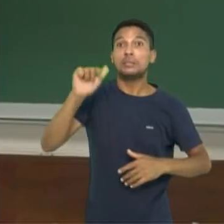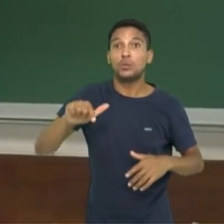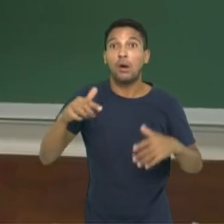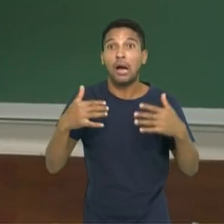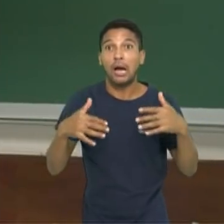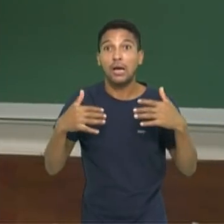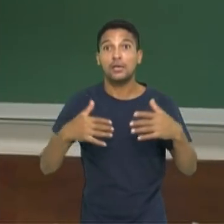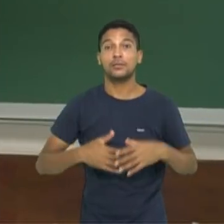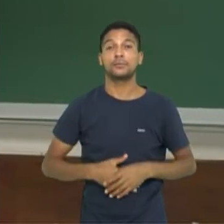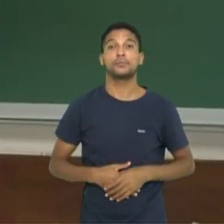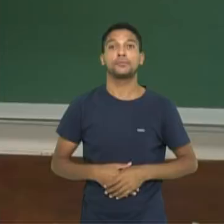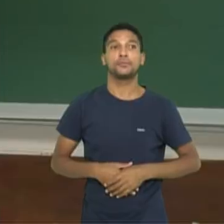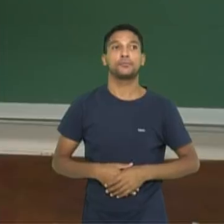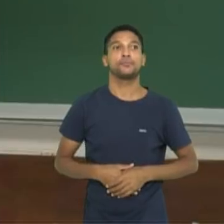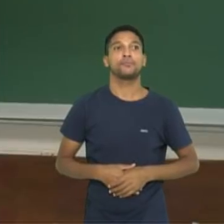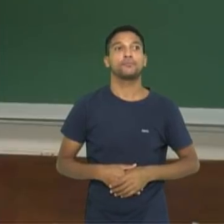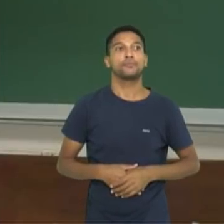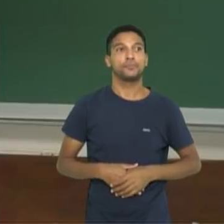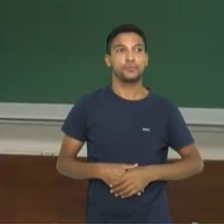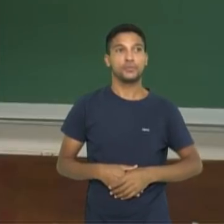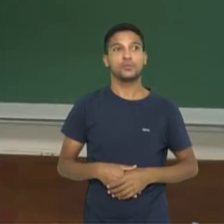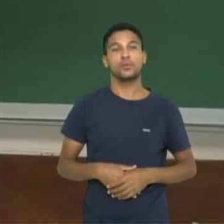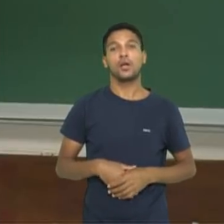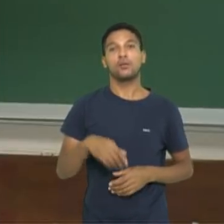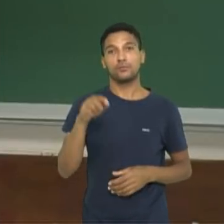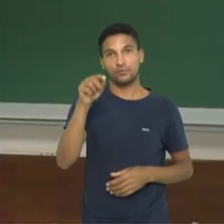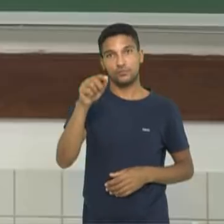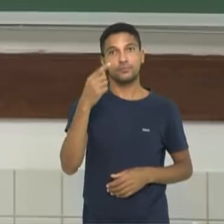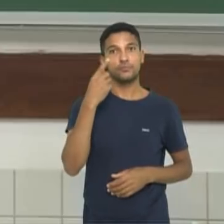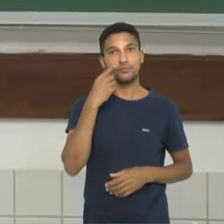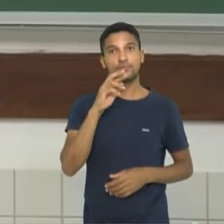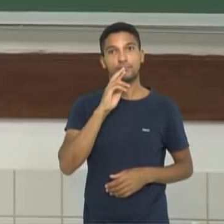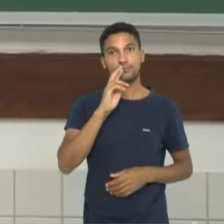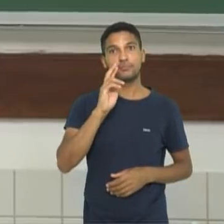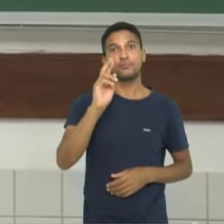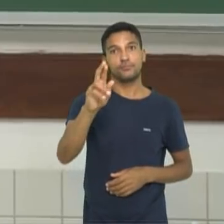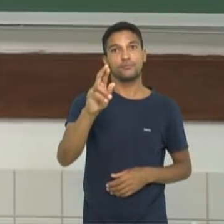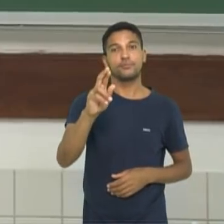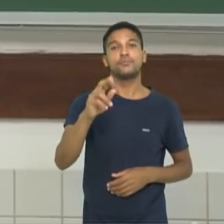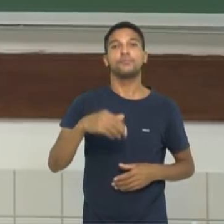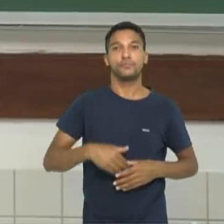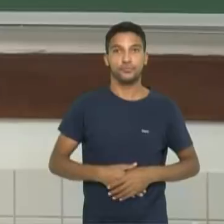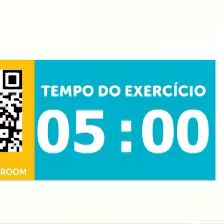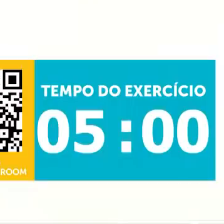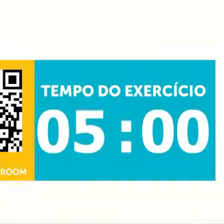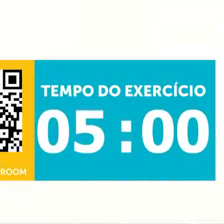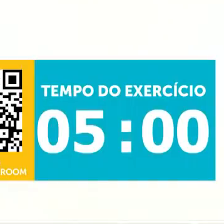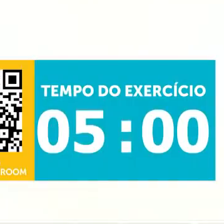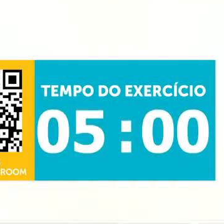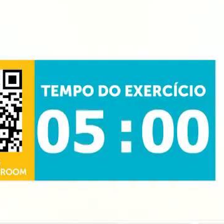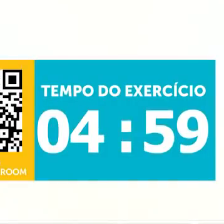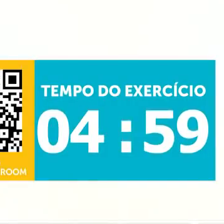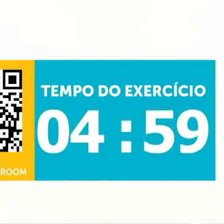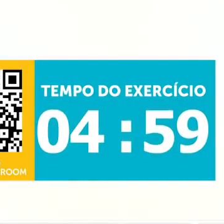foram utilizados 2 pontos na linha 2. Mais um tempo para esses exercícios.